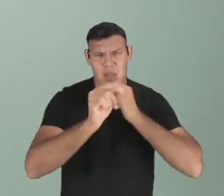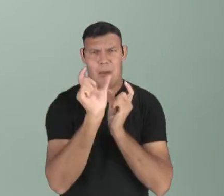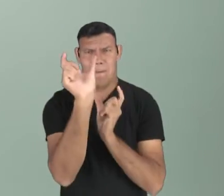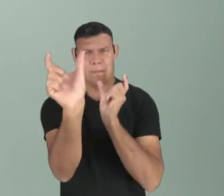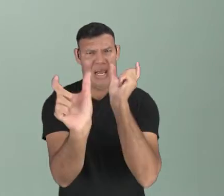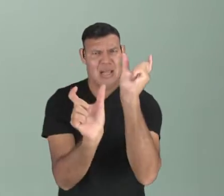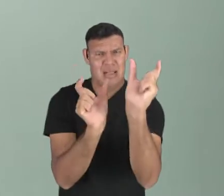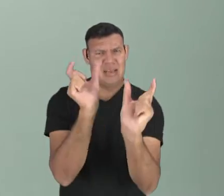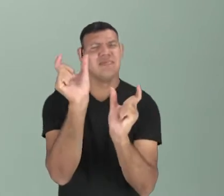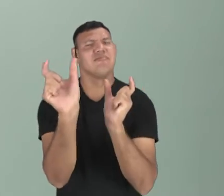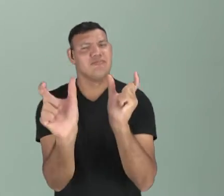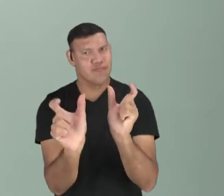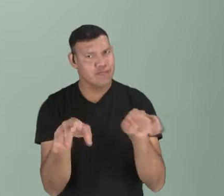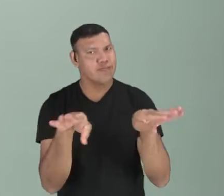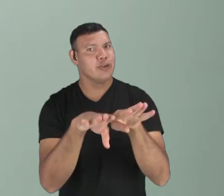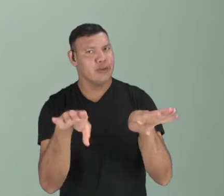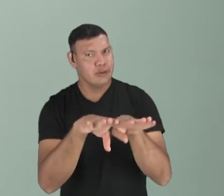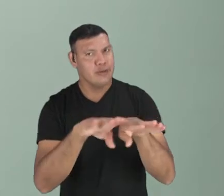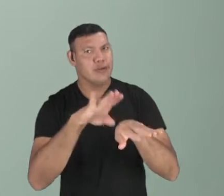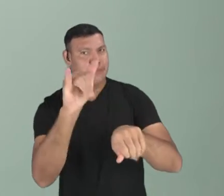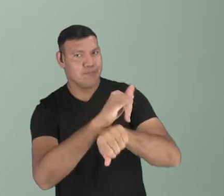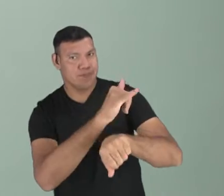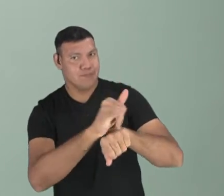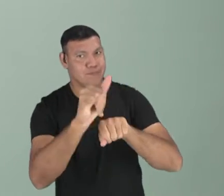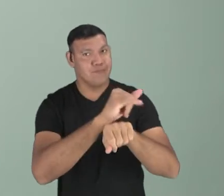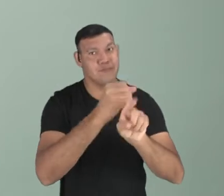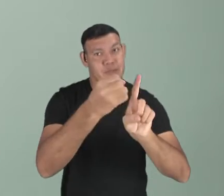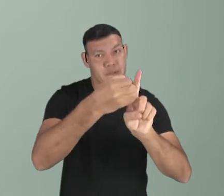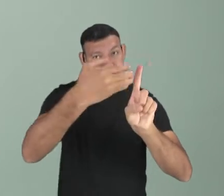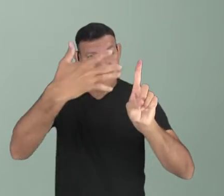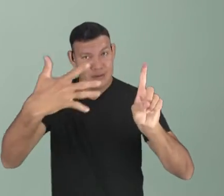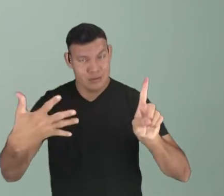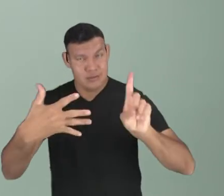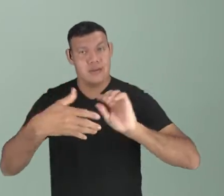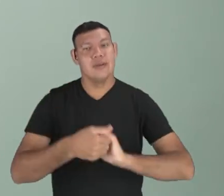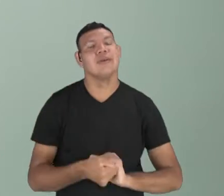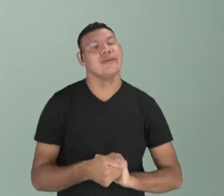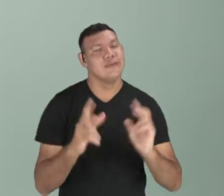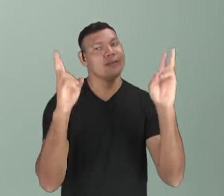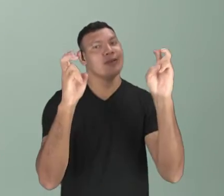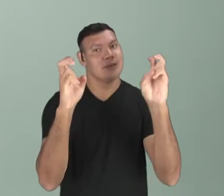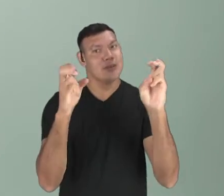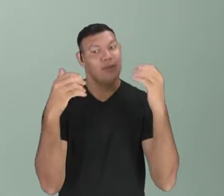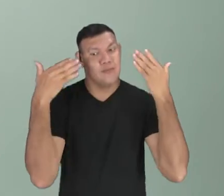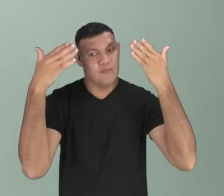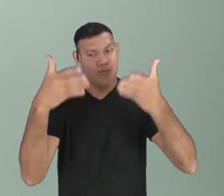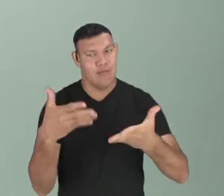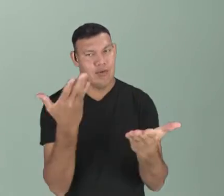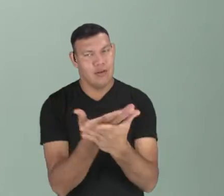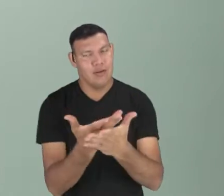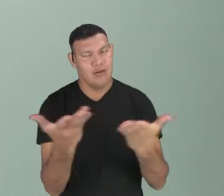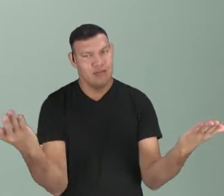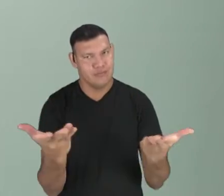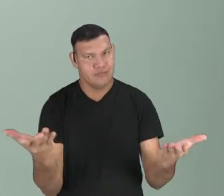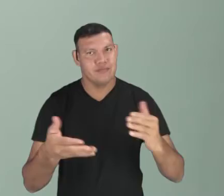que também recebem o codinome de operadores. E é sobre isso que nós vamos falar hoje. Vamos